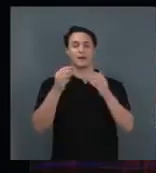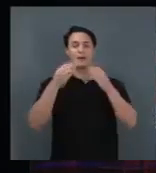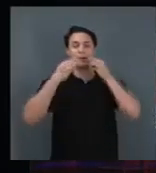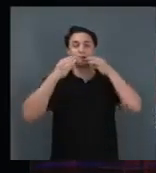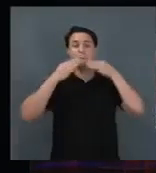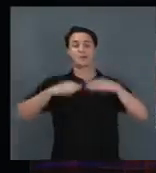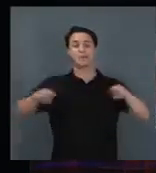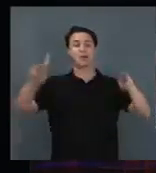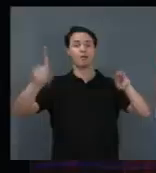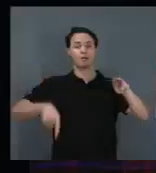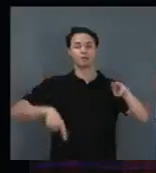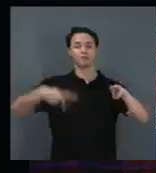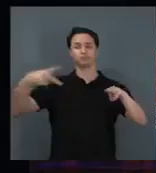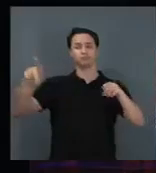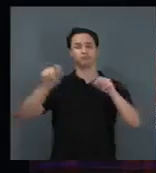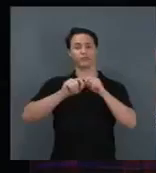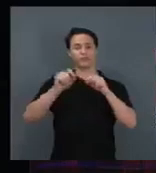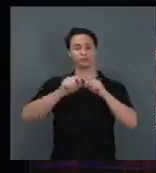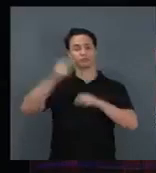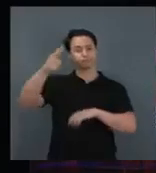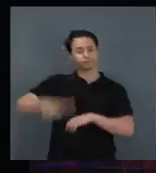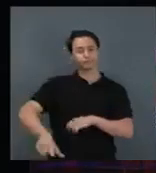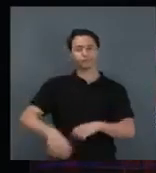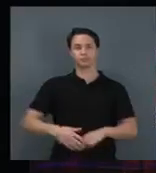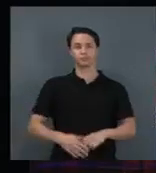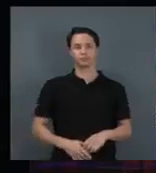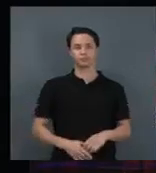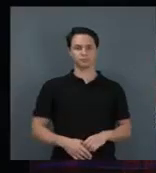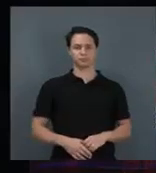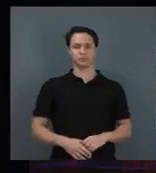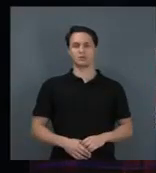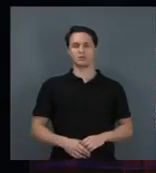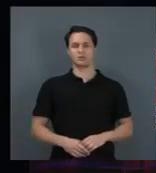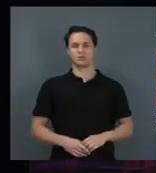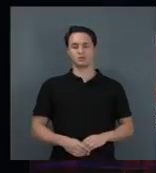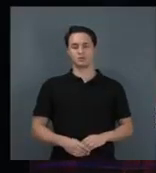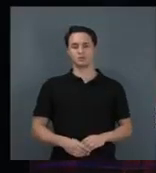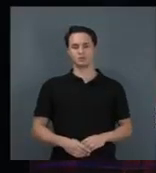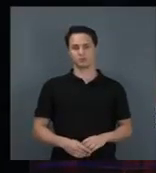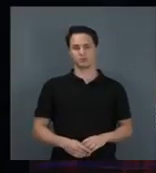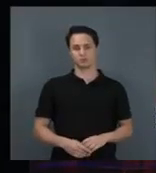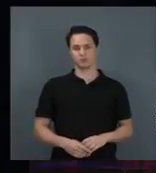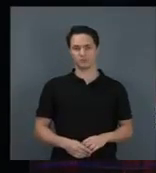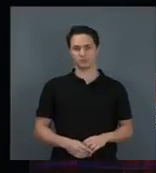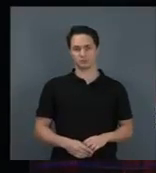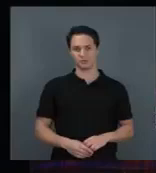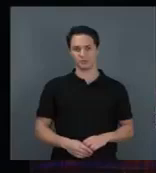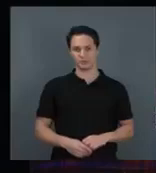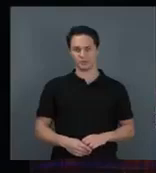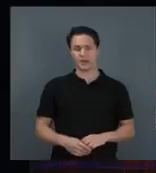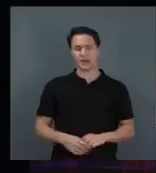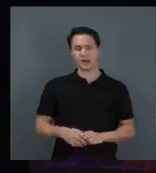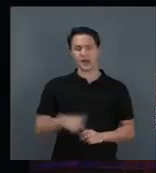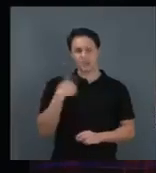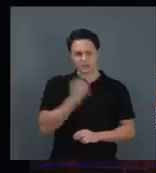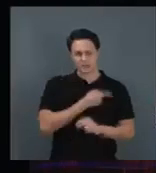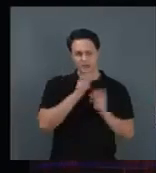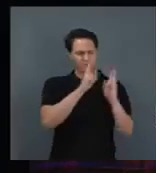que ele tantas vezes repetiu. Não deixemos que nos roubem a